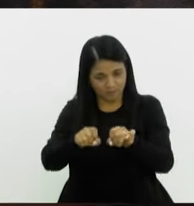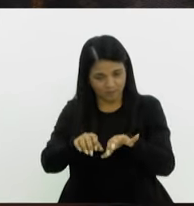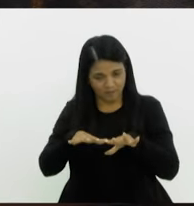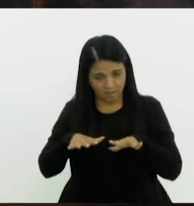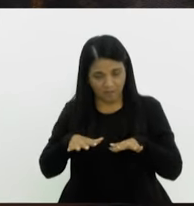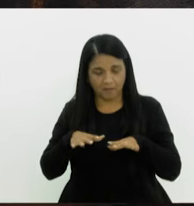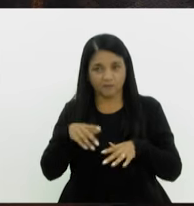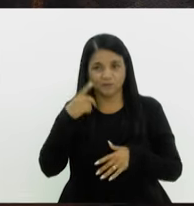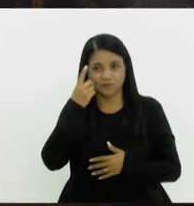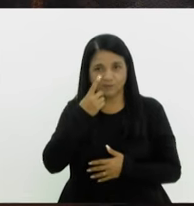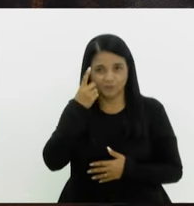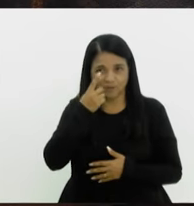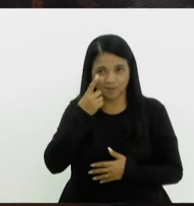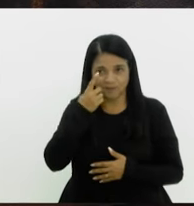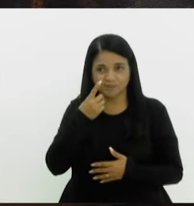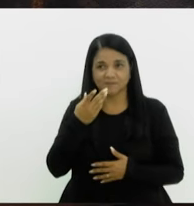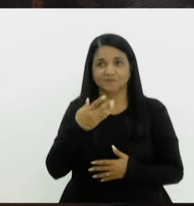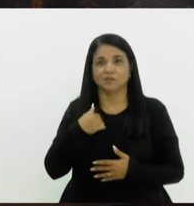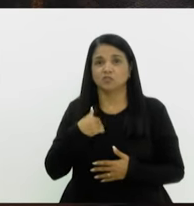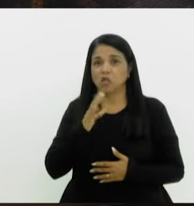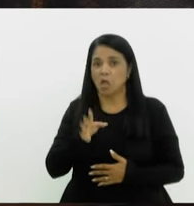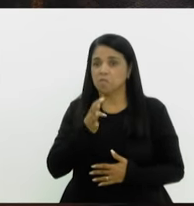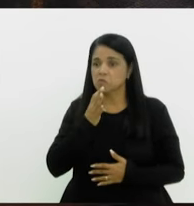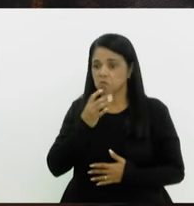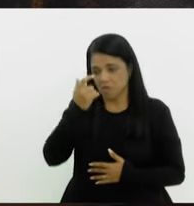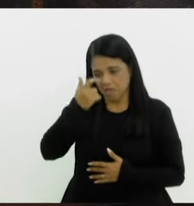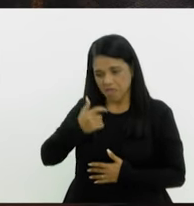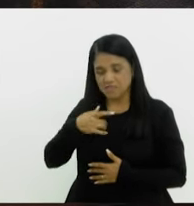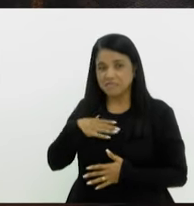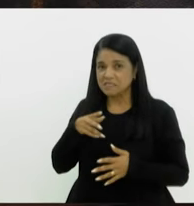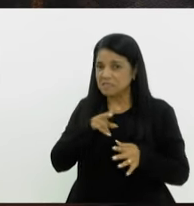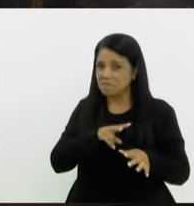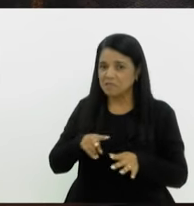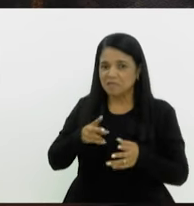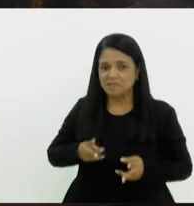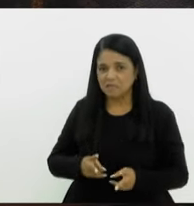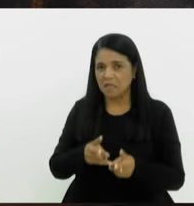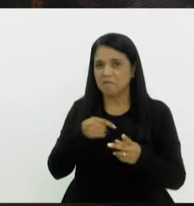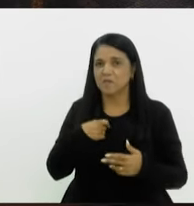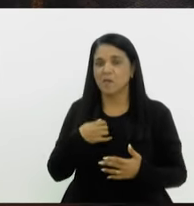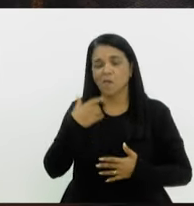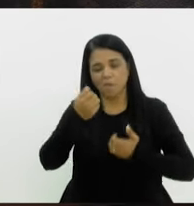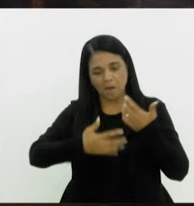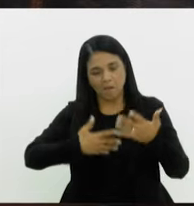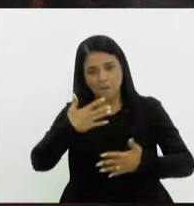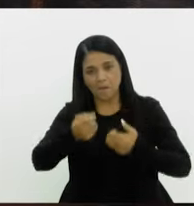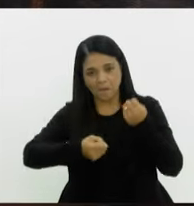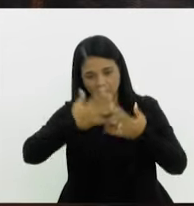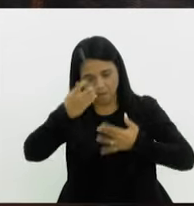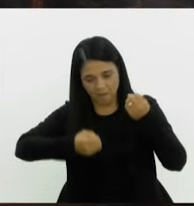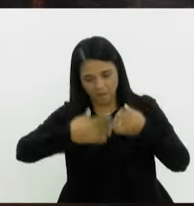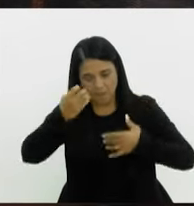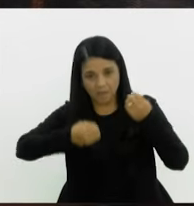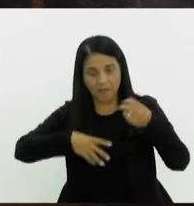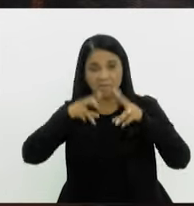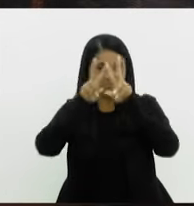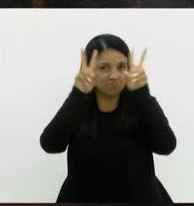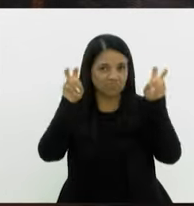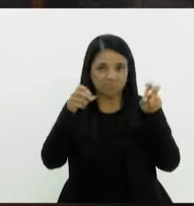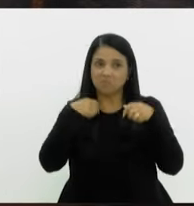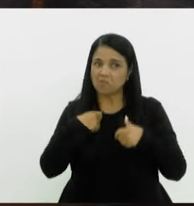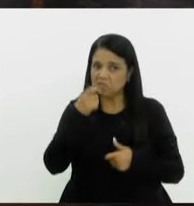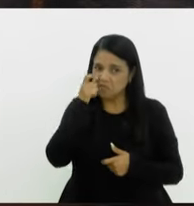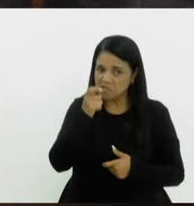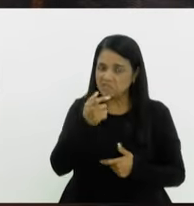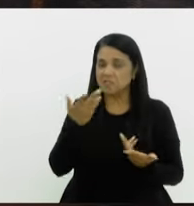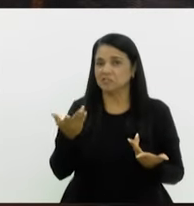ficando bem conhecida aqui porque quase toda semana eu tô aqui para falar alguma coisa para alguém eu devo estar falando coisas interessantes porque